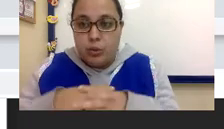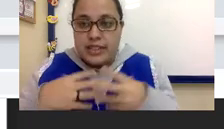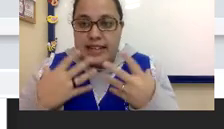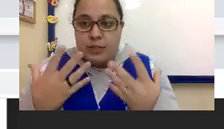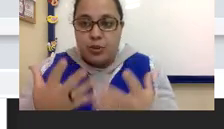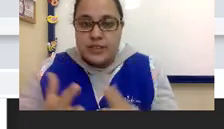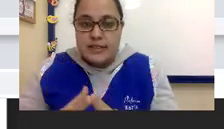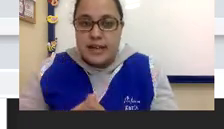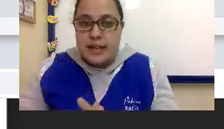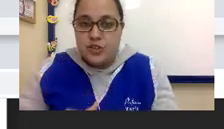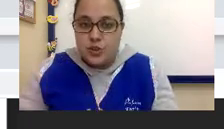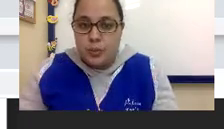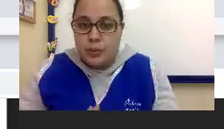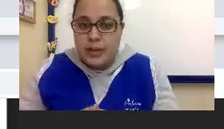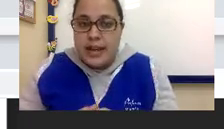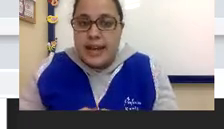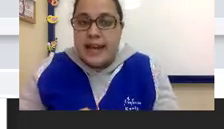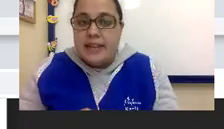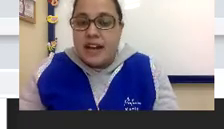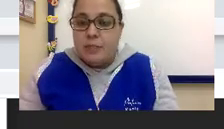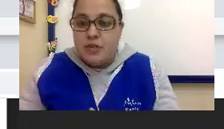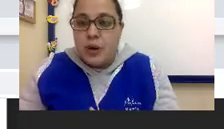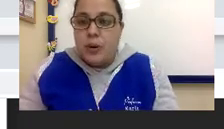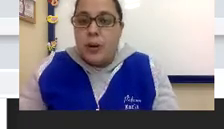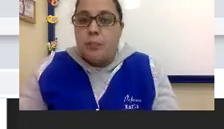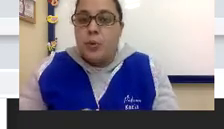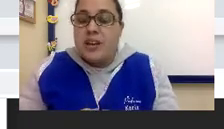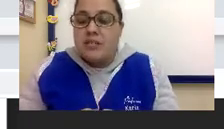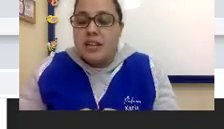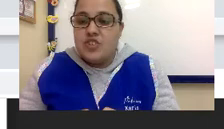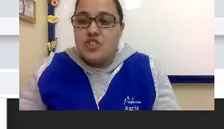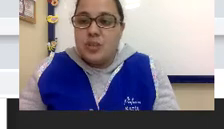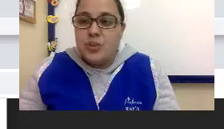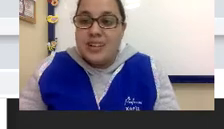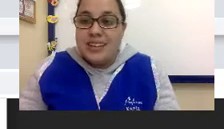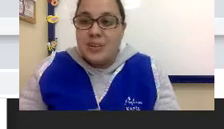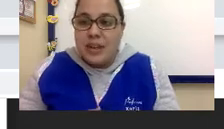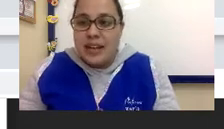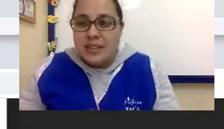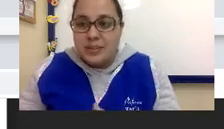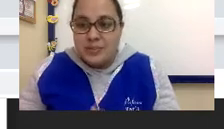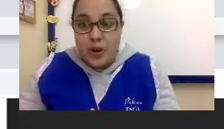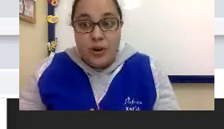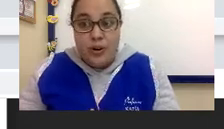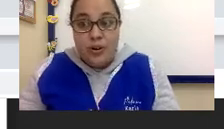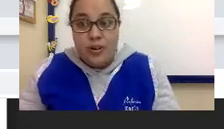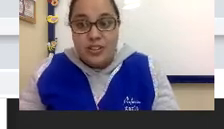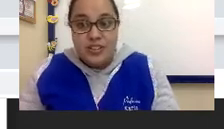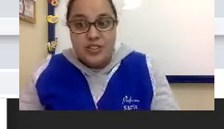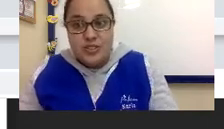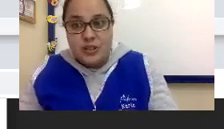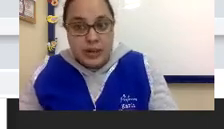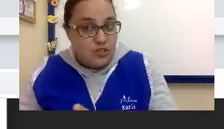que acontece depois que ele sai lá do estômago? Ele vai, pessoal, pro intestino delgado.